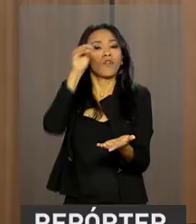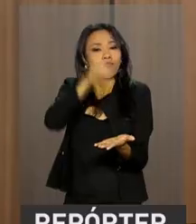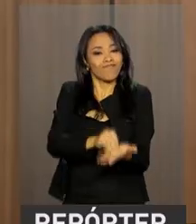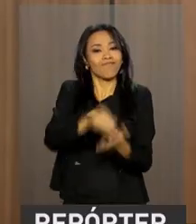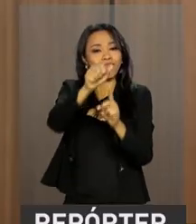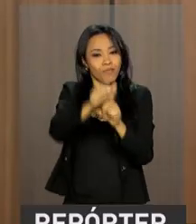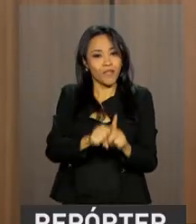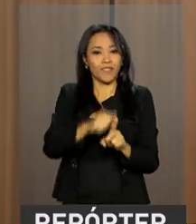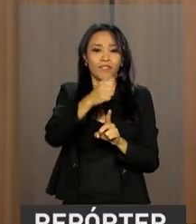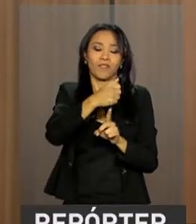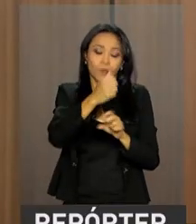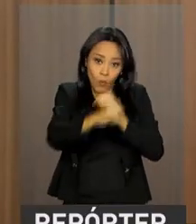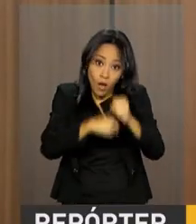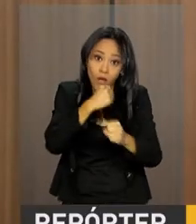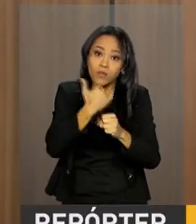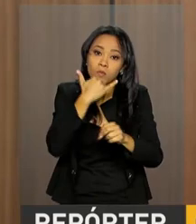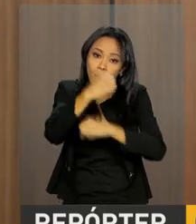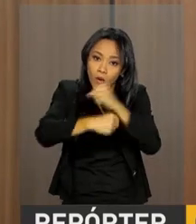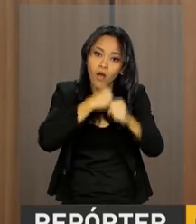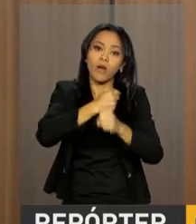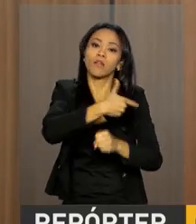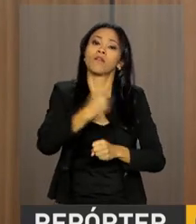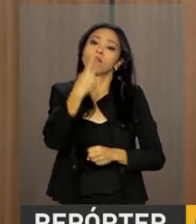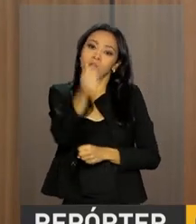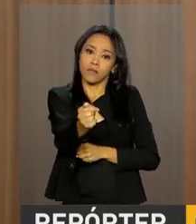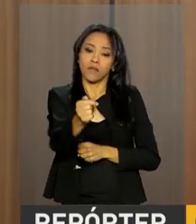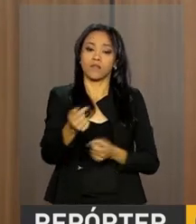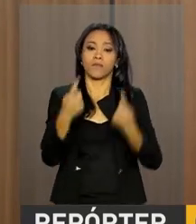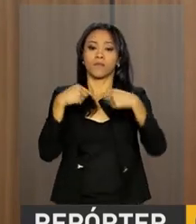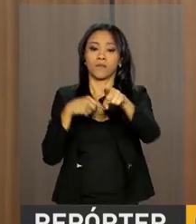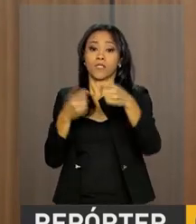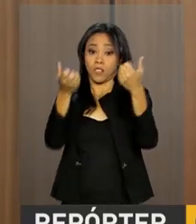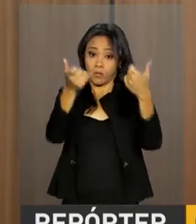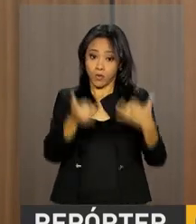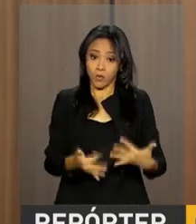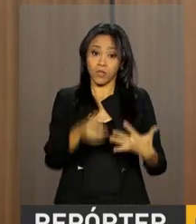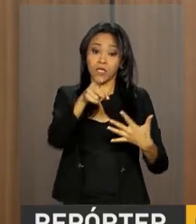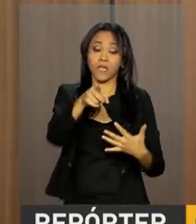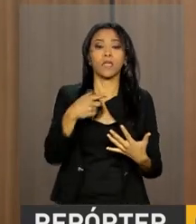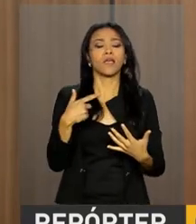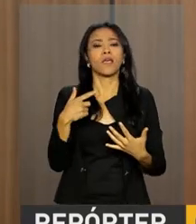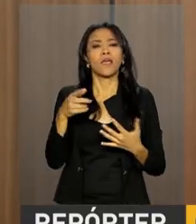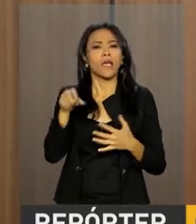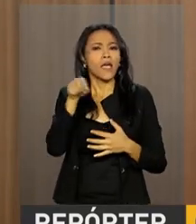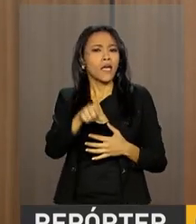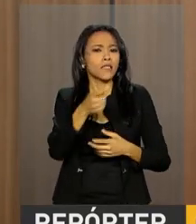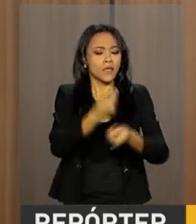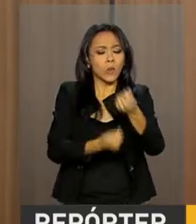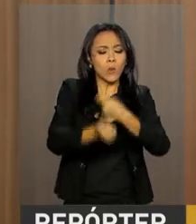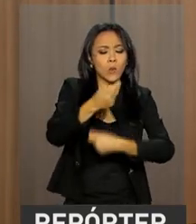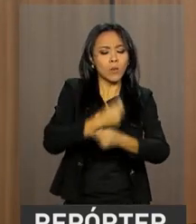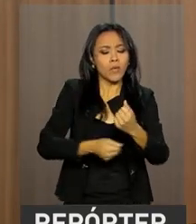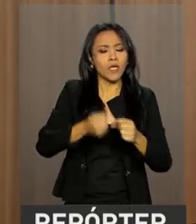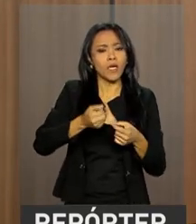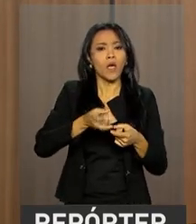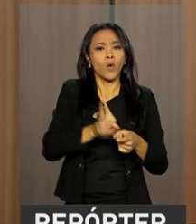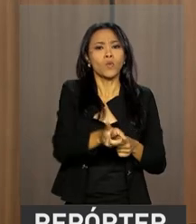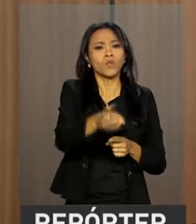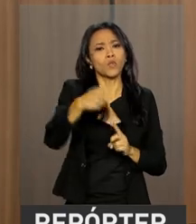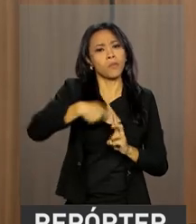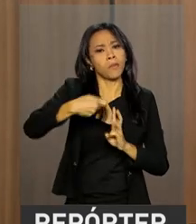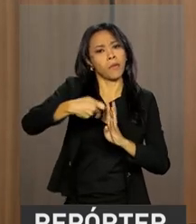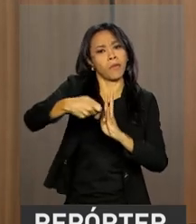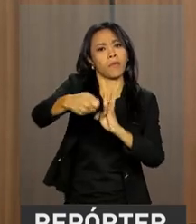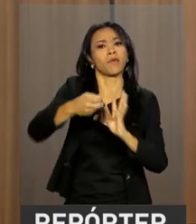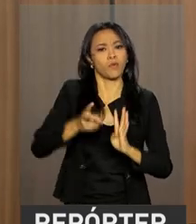2017. Os indicadores mostram a recuperação da economia. A expectativa é que esse comportamento se repita pelos próximos